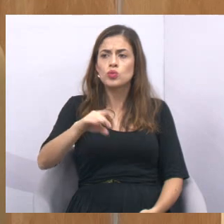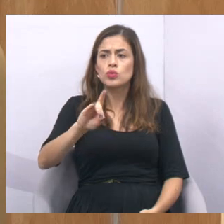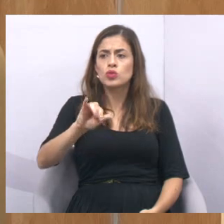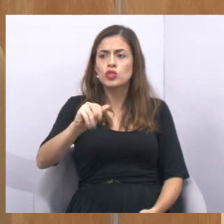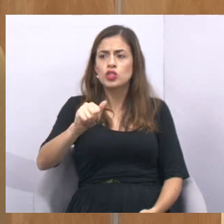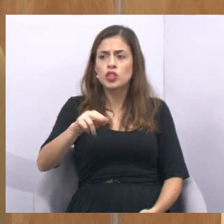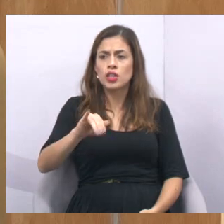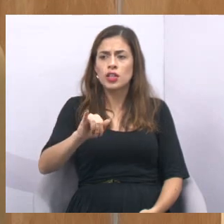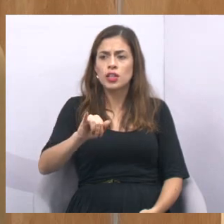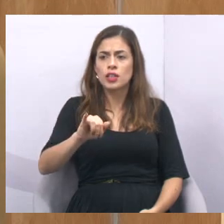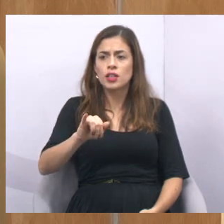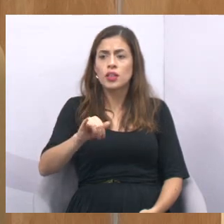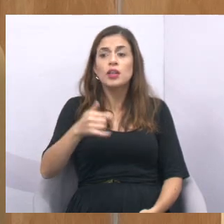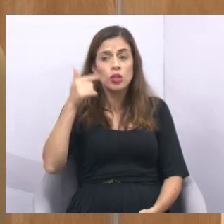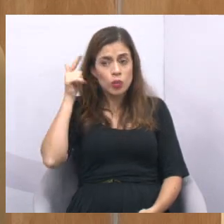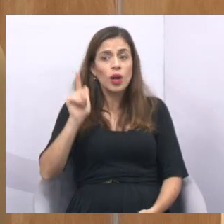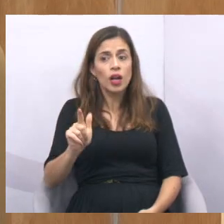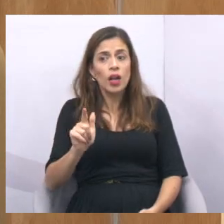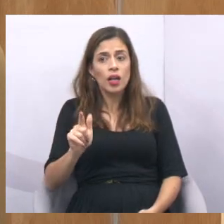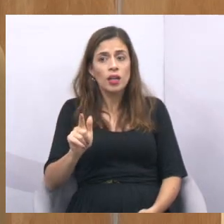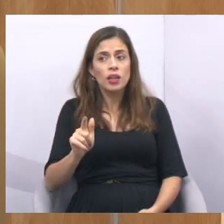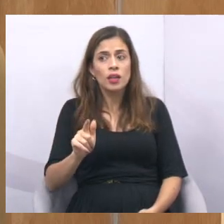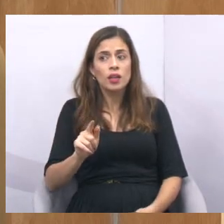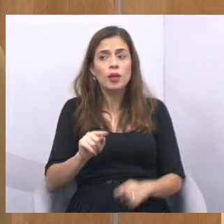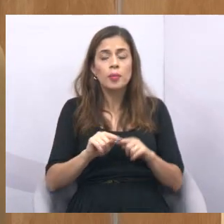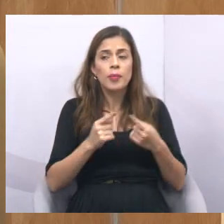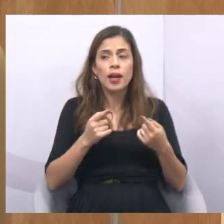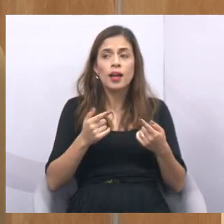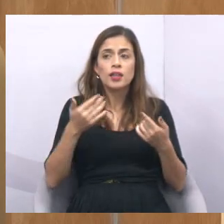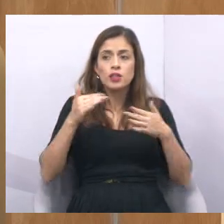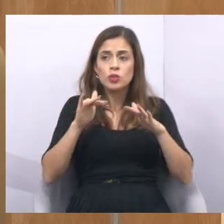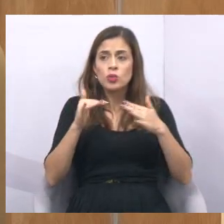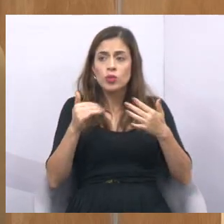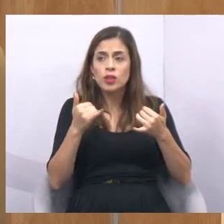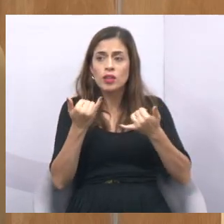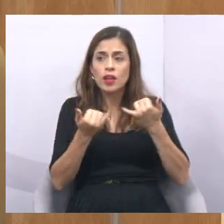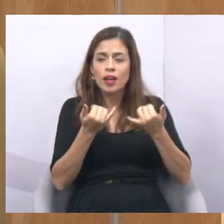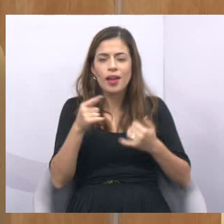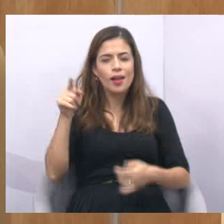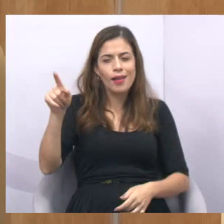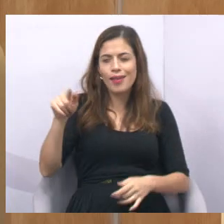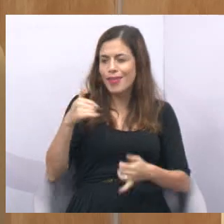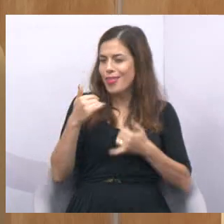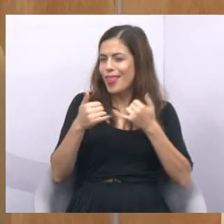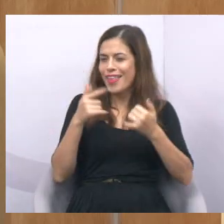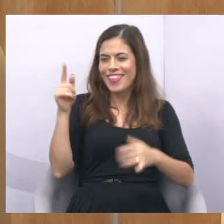E ganhei um jogo de Jundiaí. Só que o único dia que eu ganhei de Jundiaí no campeonato, ele não jogou.